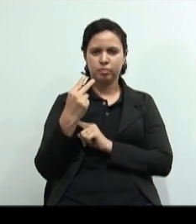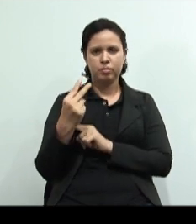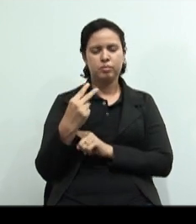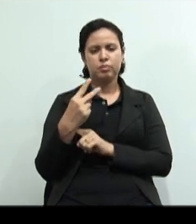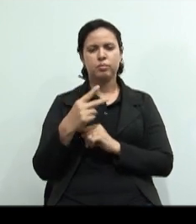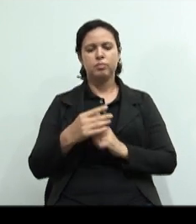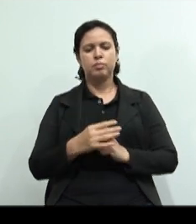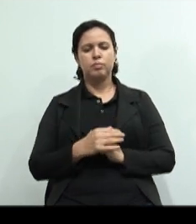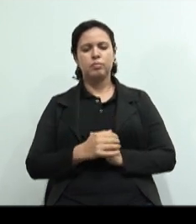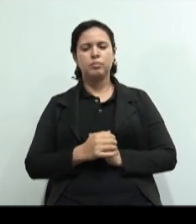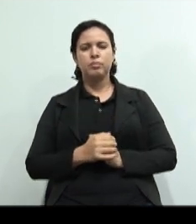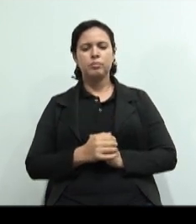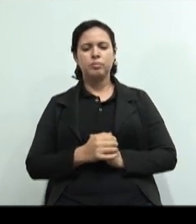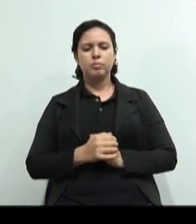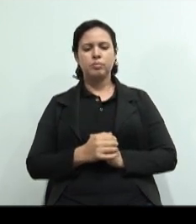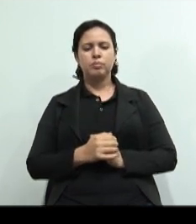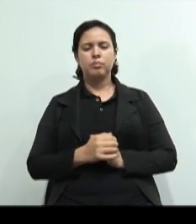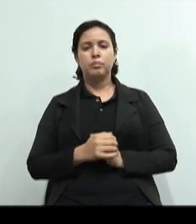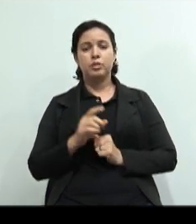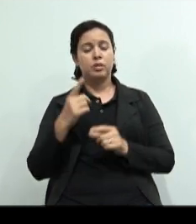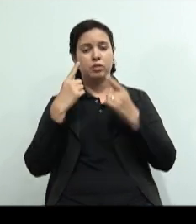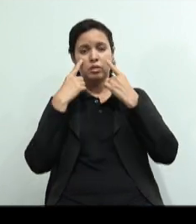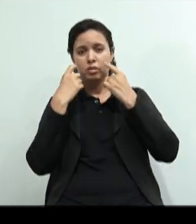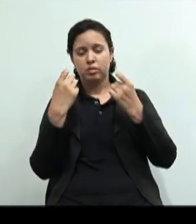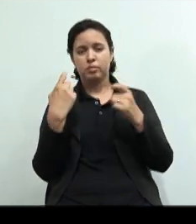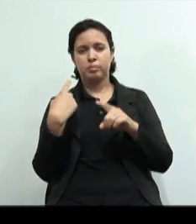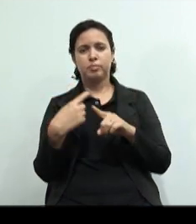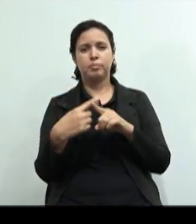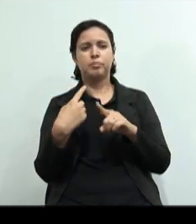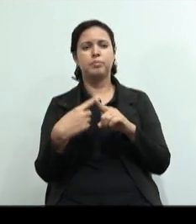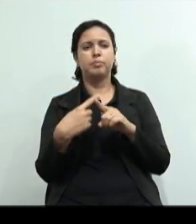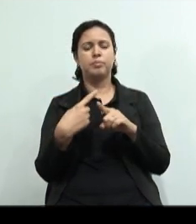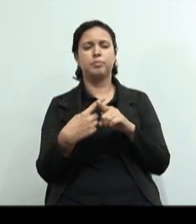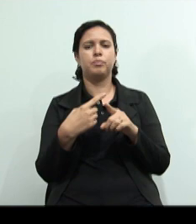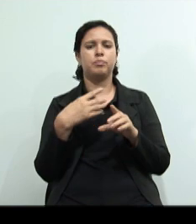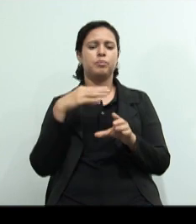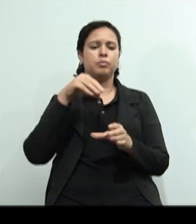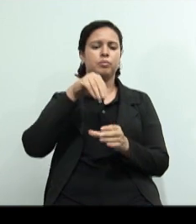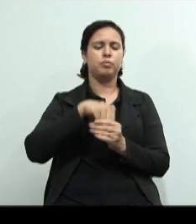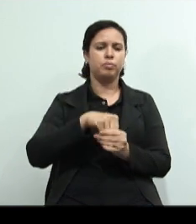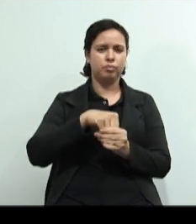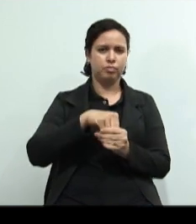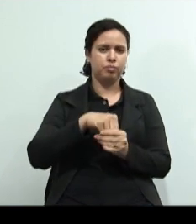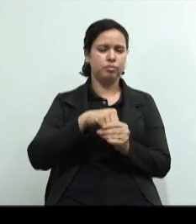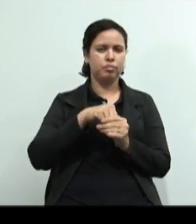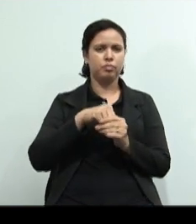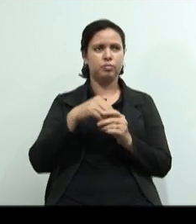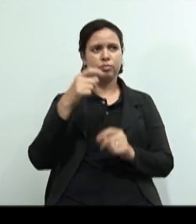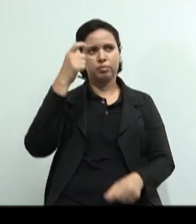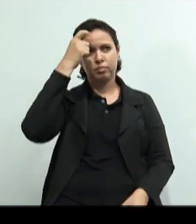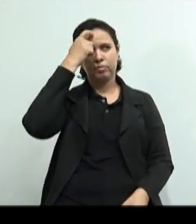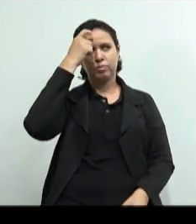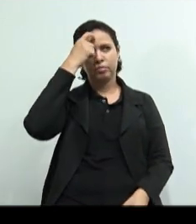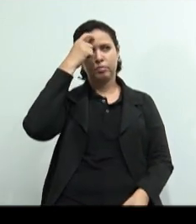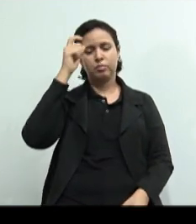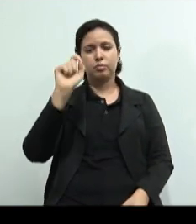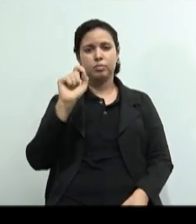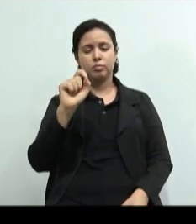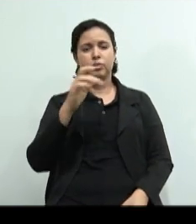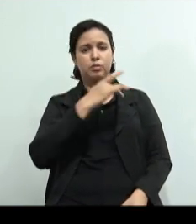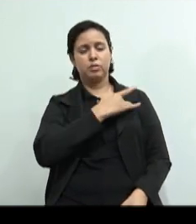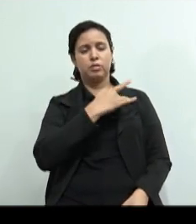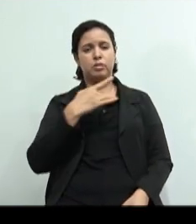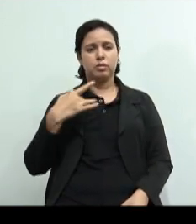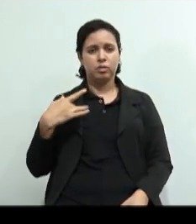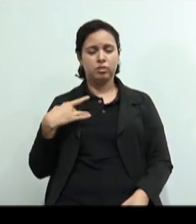asseio. Isso aqui é interessante porque inclui ainda o senso de